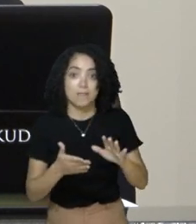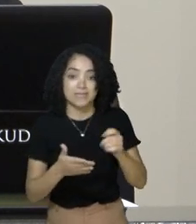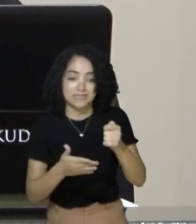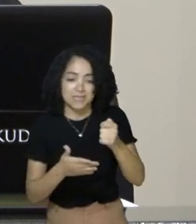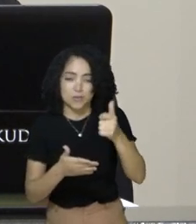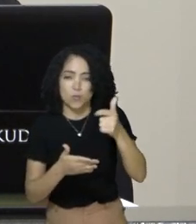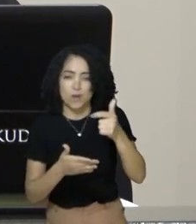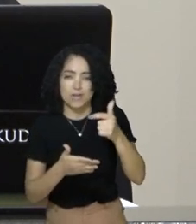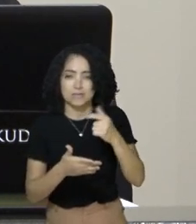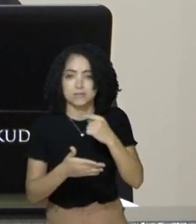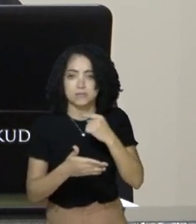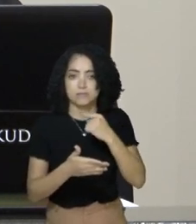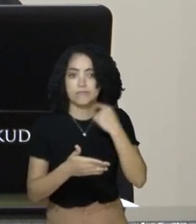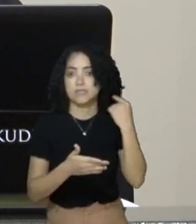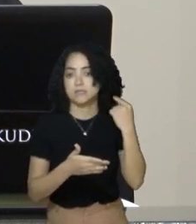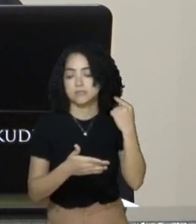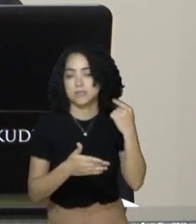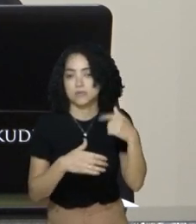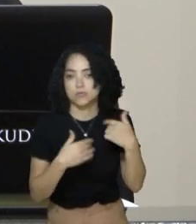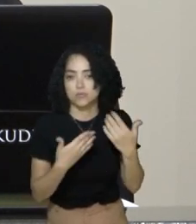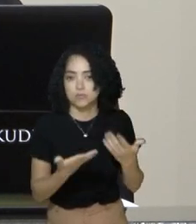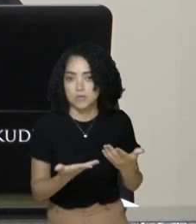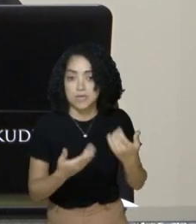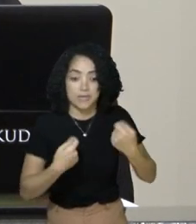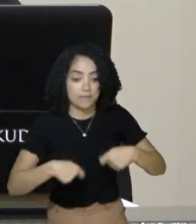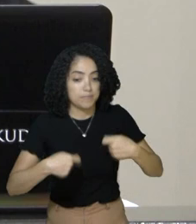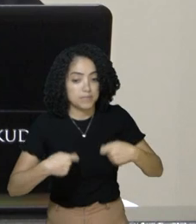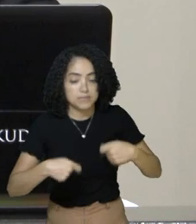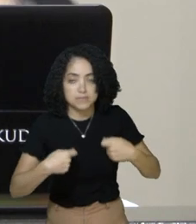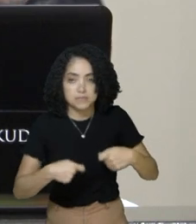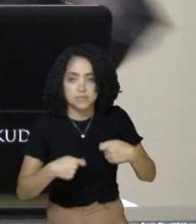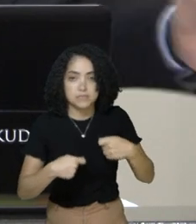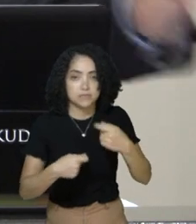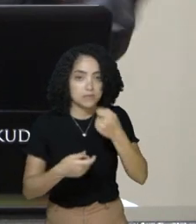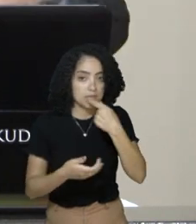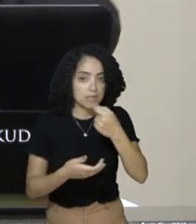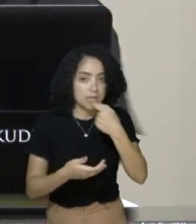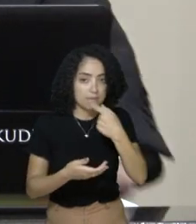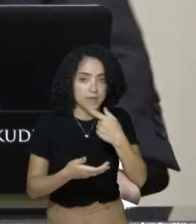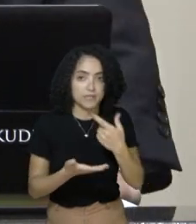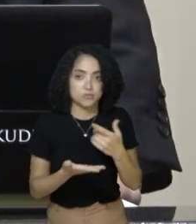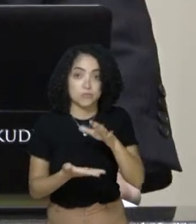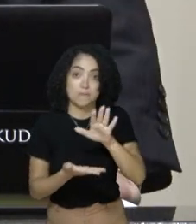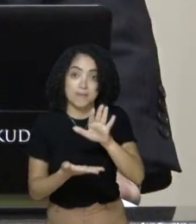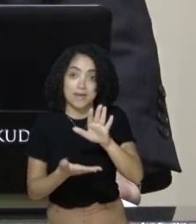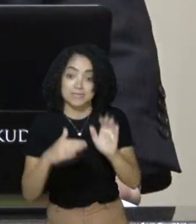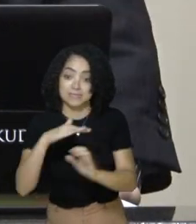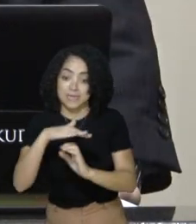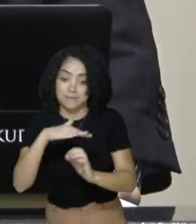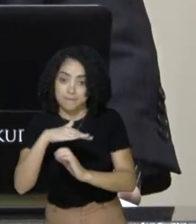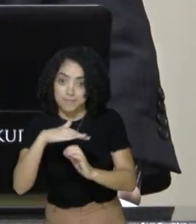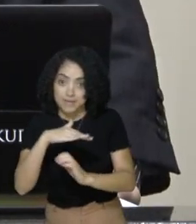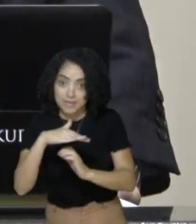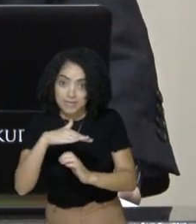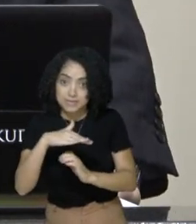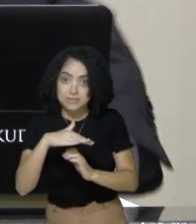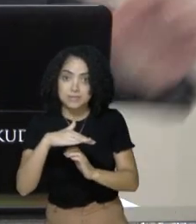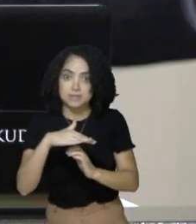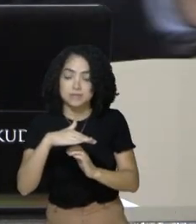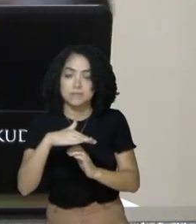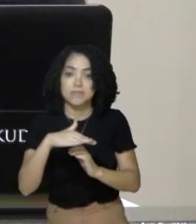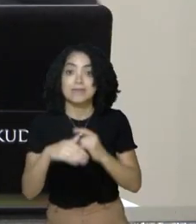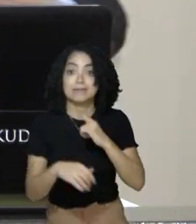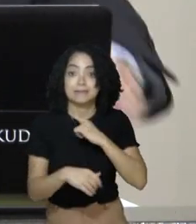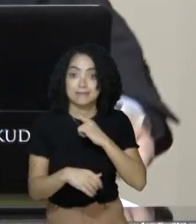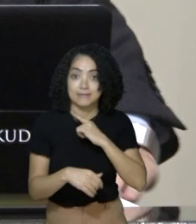2 anos, e precisa aquele medicamento e a empresa fornecedora tem. Isso